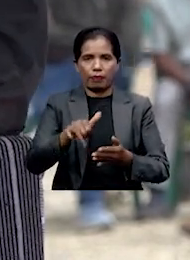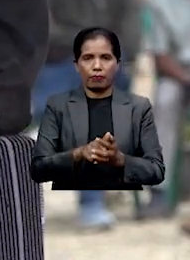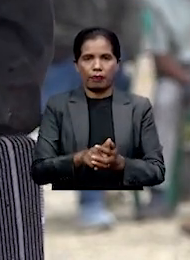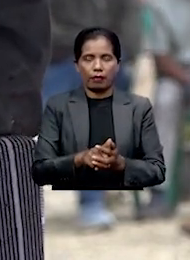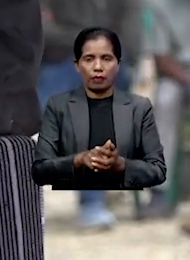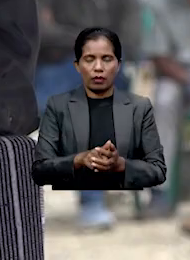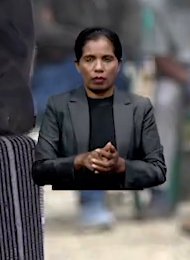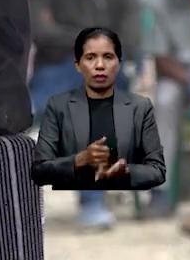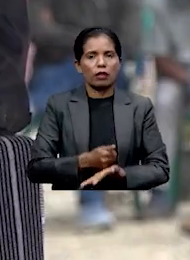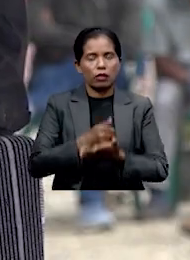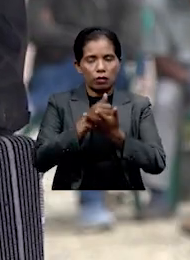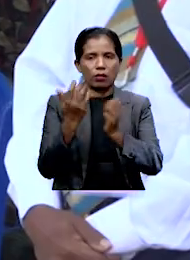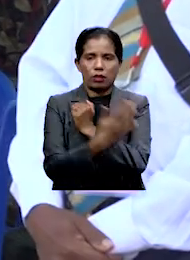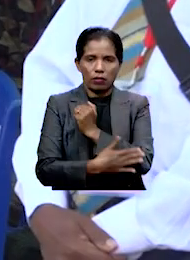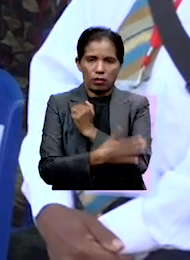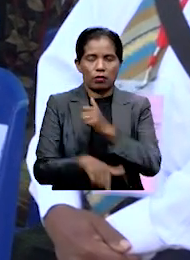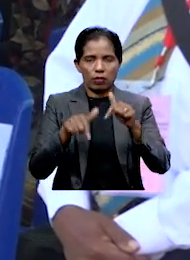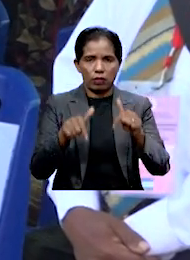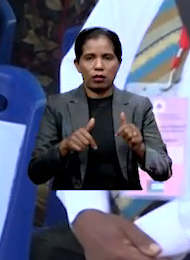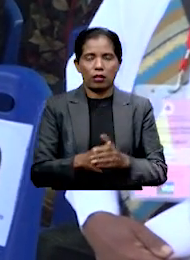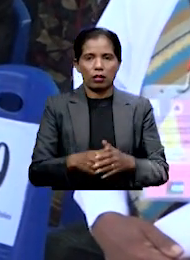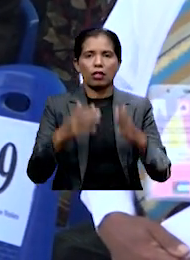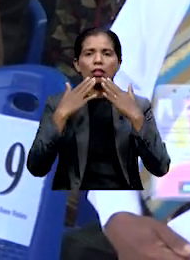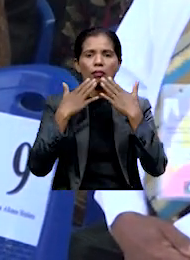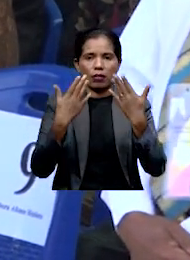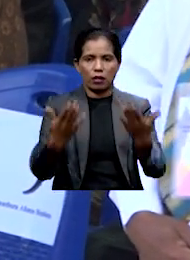Pasoi raidane. Brigado barang.